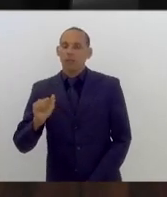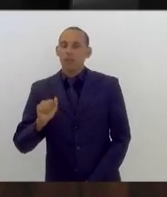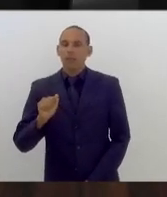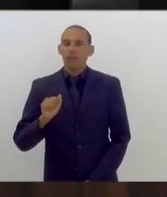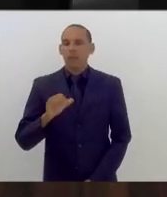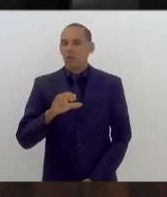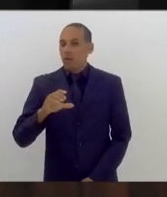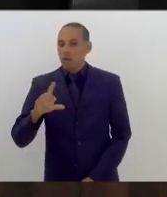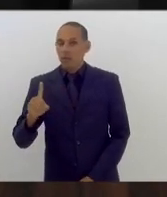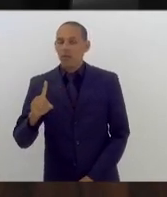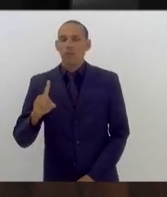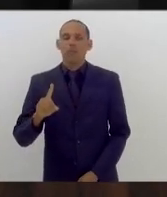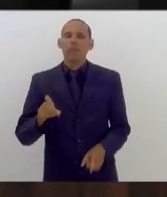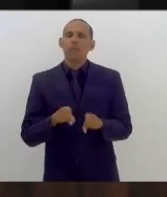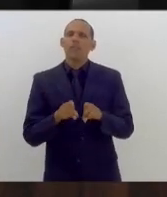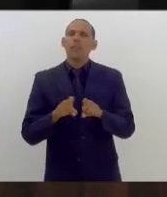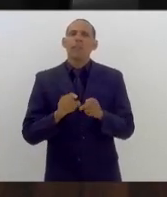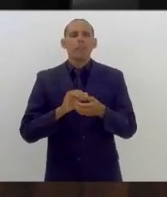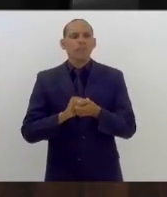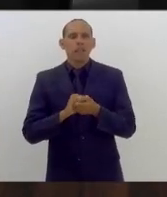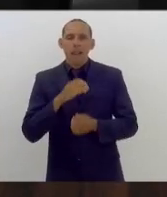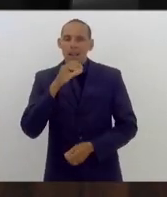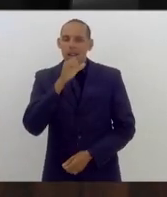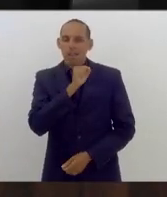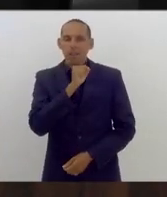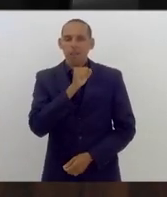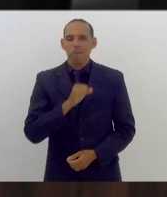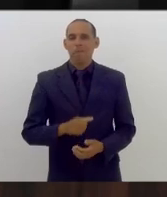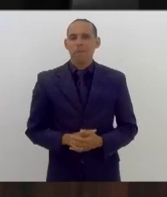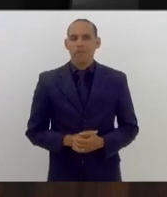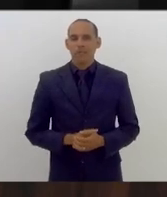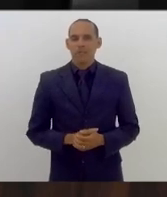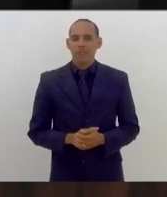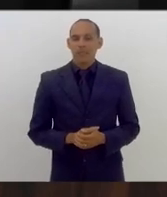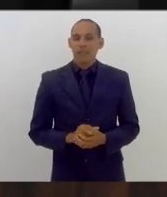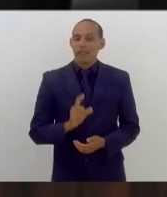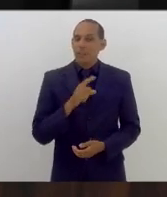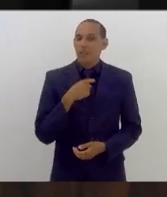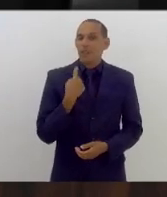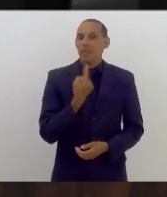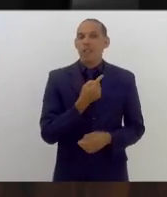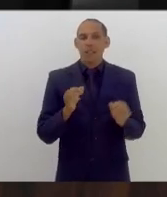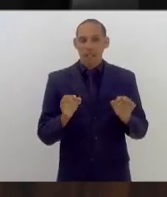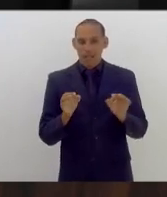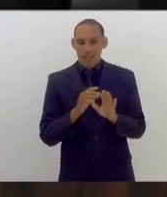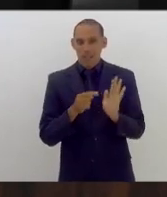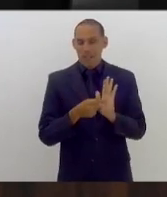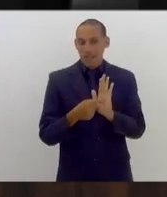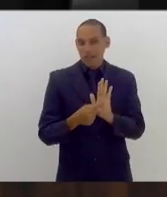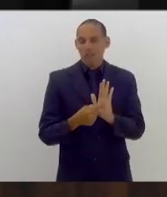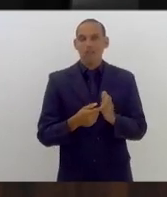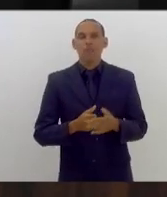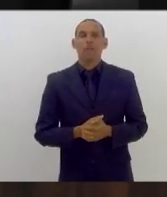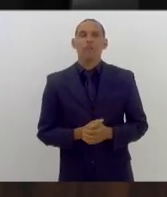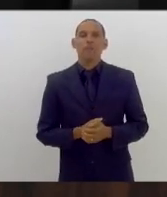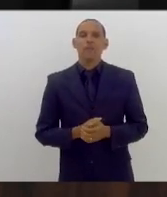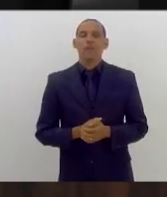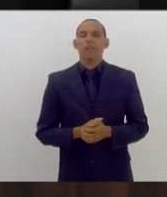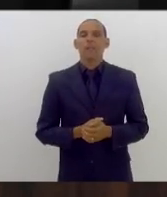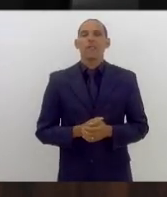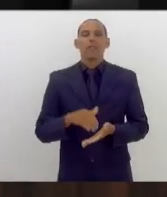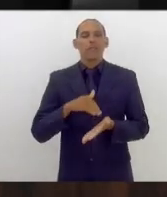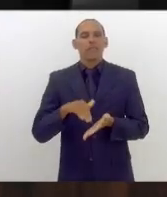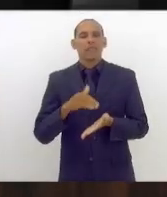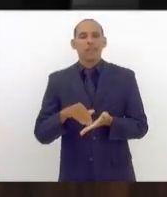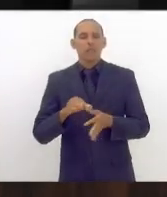e fazer uma breve saudação rapidamente para a gente encerrar essa essa apresentação secretário de